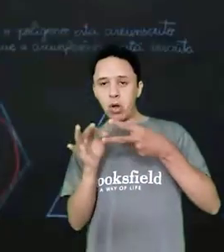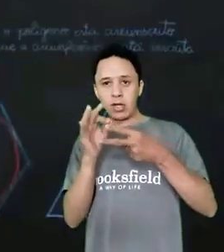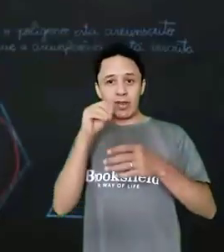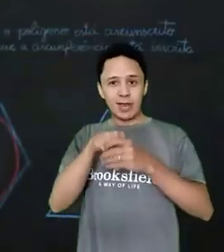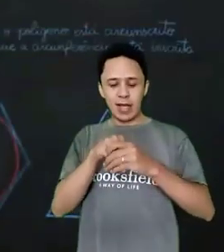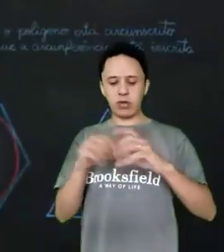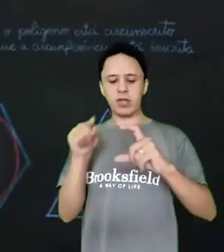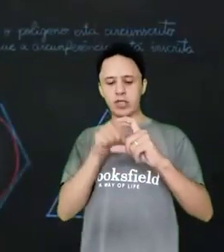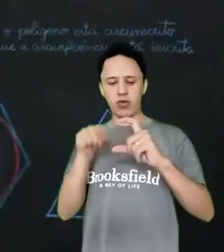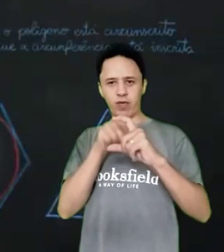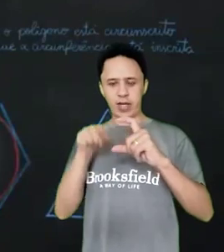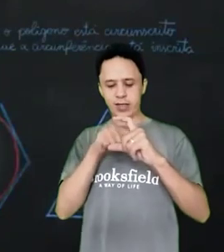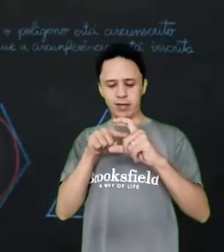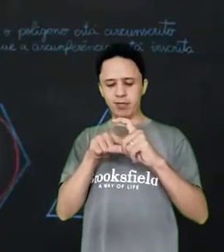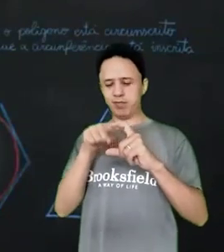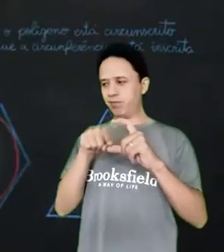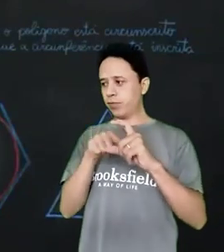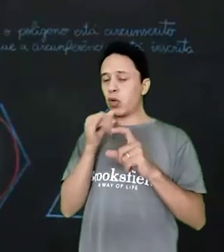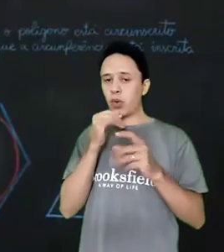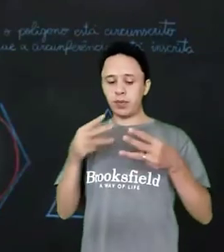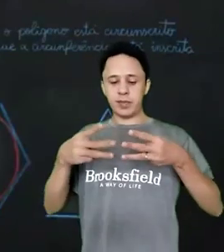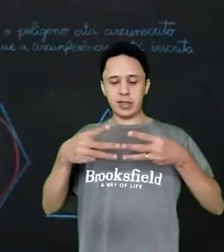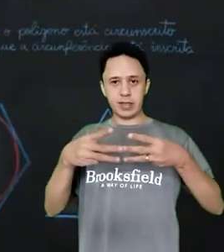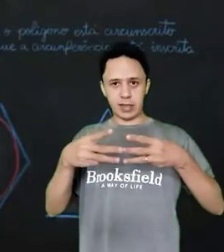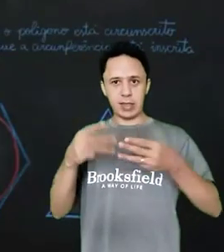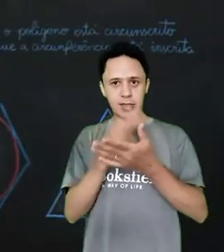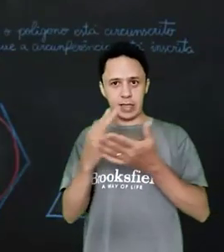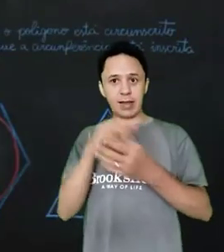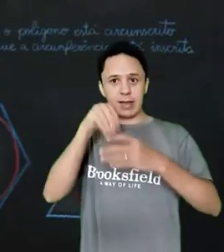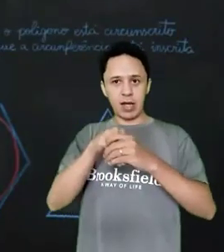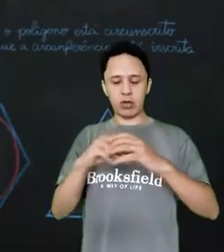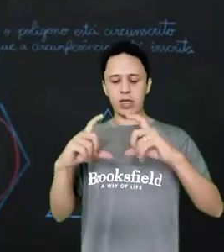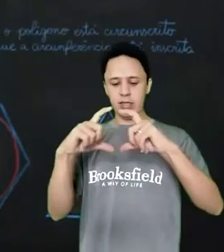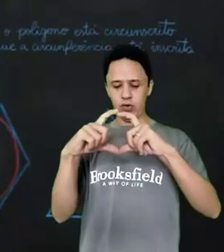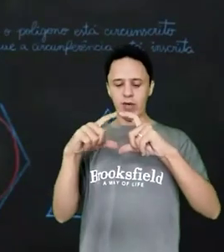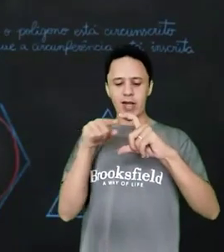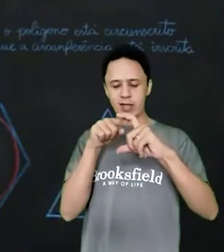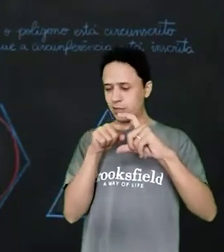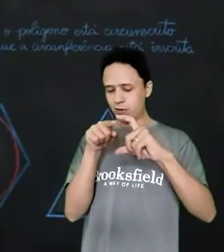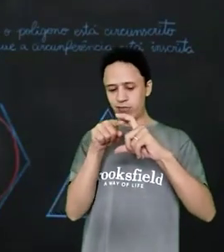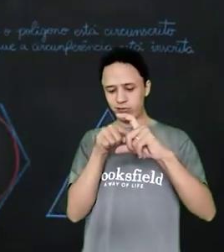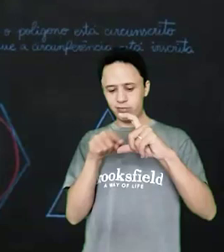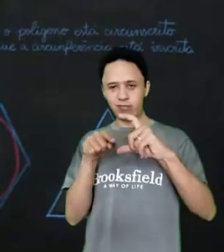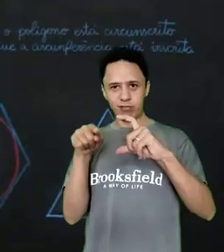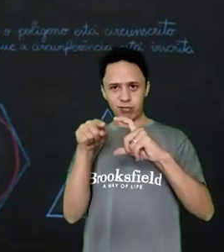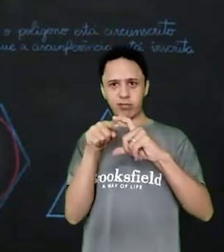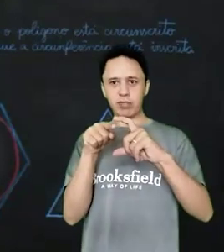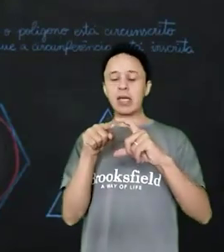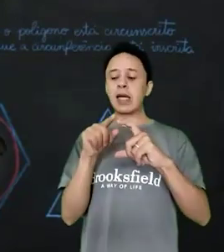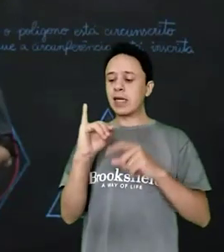circunferência. Então eu tenho aqui o nosso hexágono que está desenhado dentro da circunferência, até porque inscrito tem a ideia